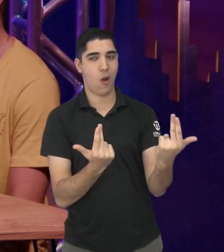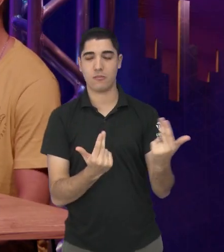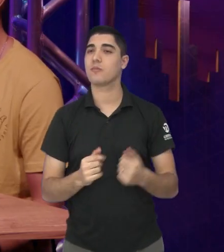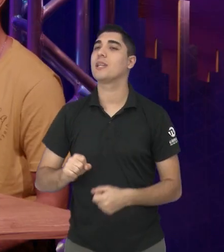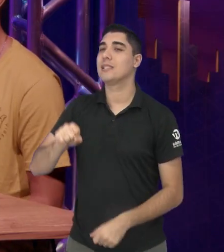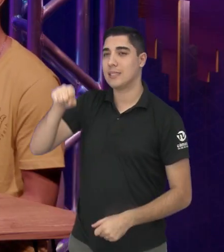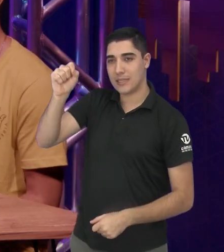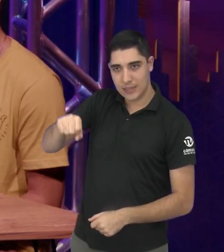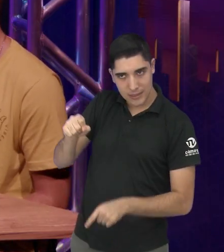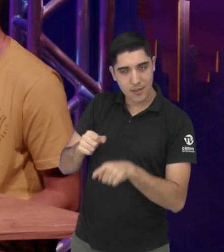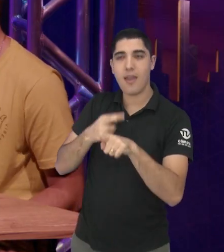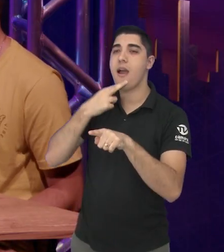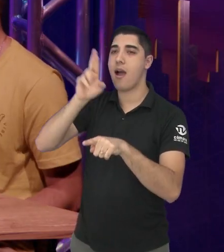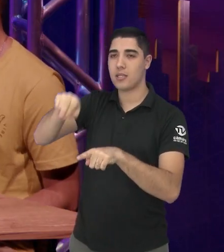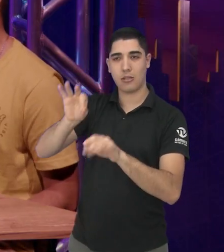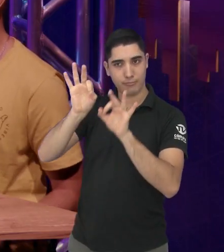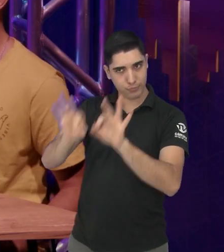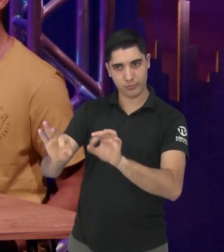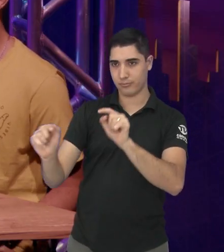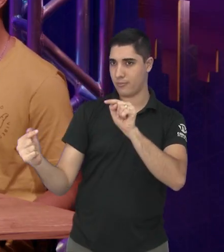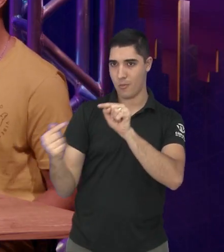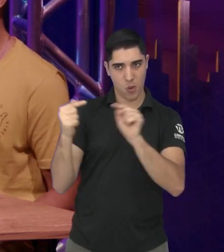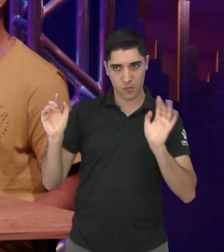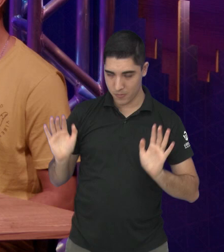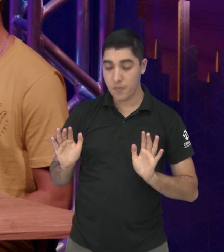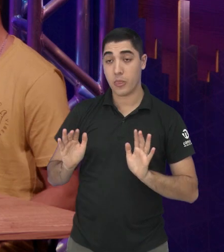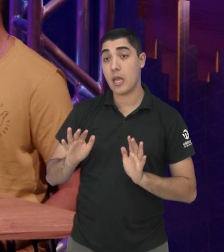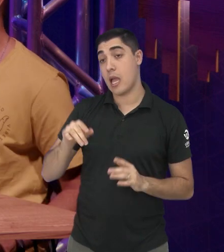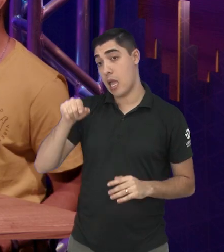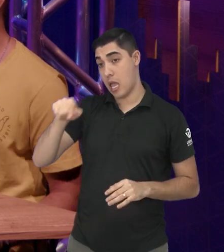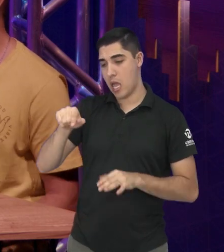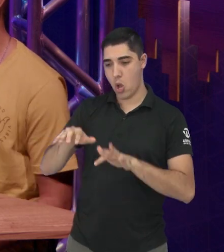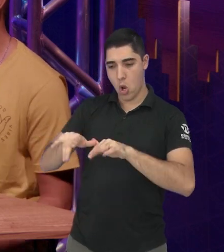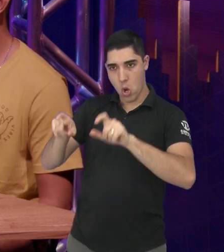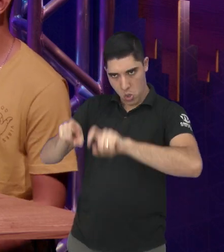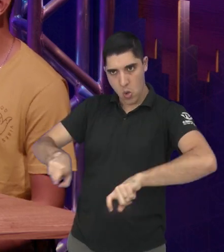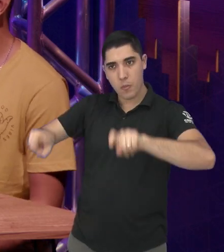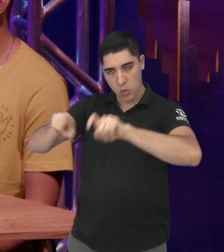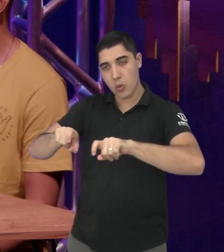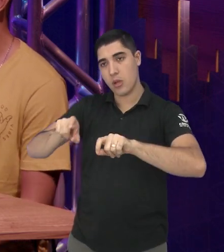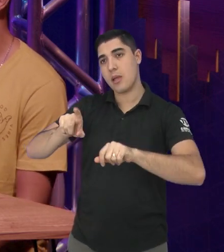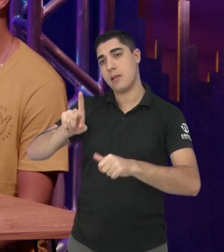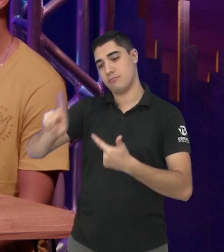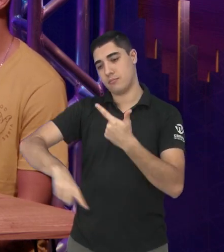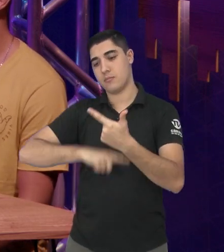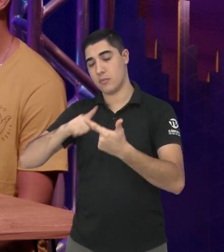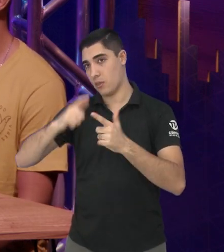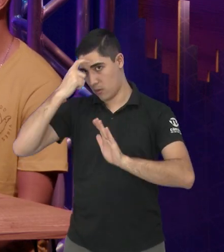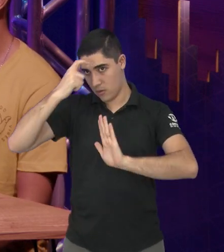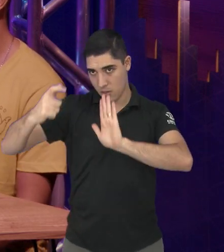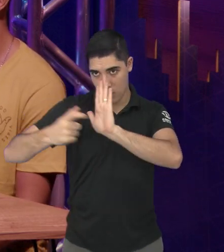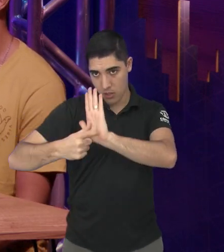exatamente isso. Inclusive, a computação e a inteligência artificial, ela